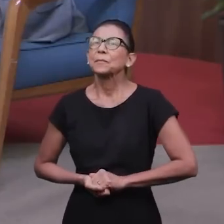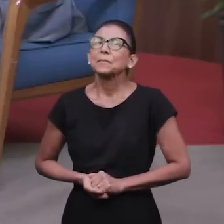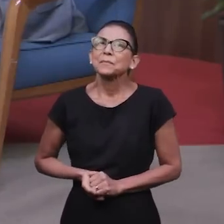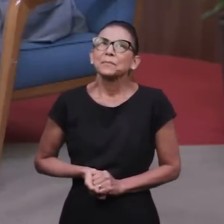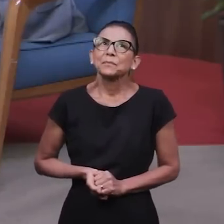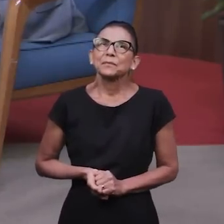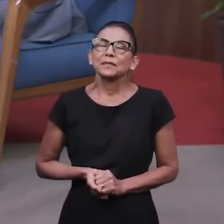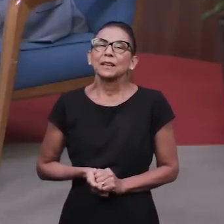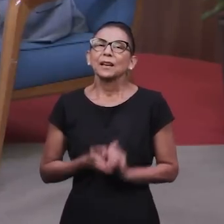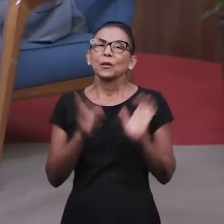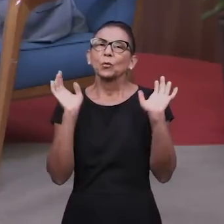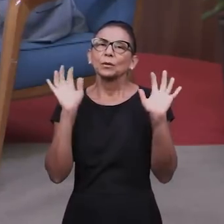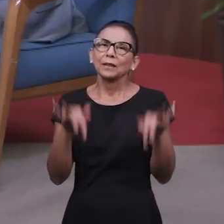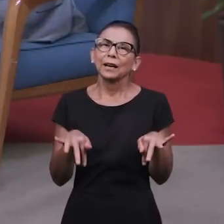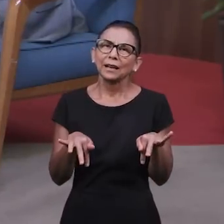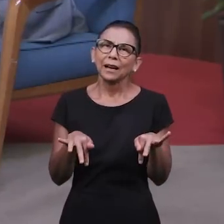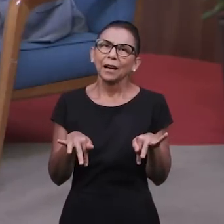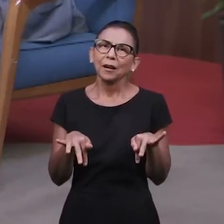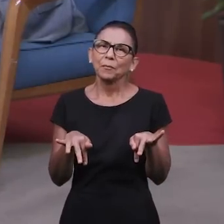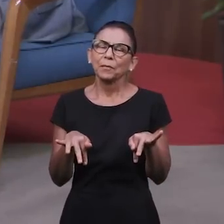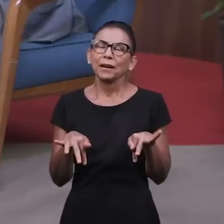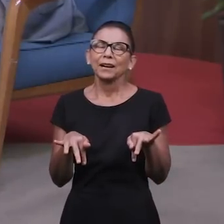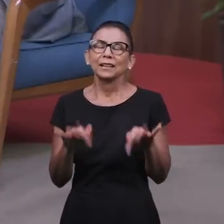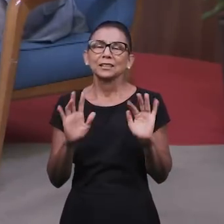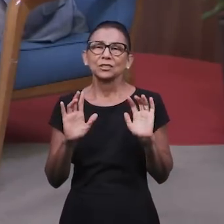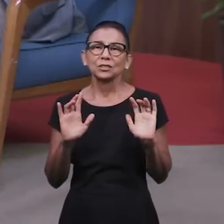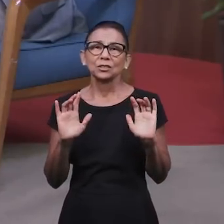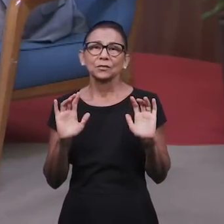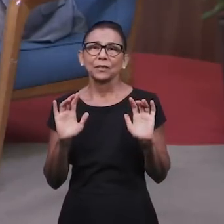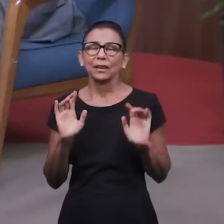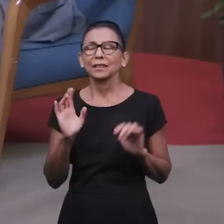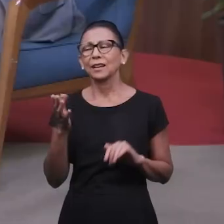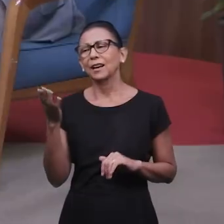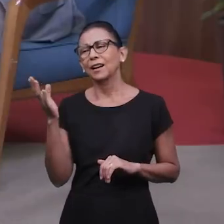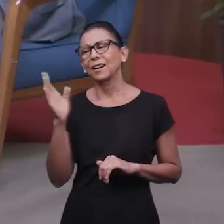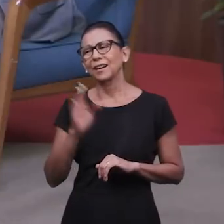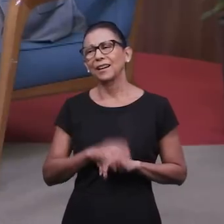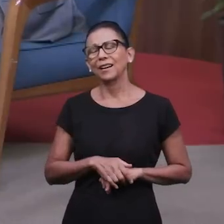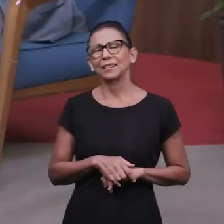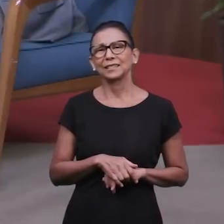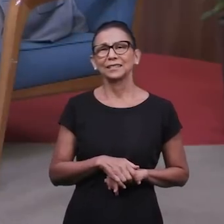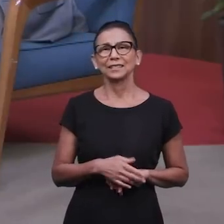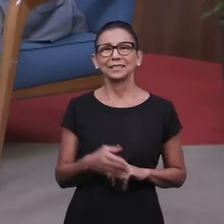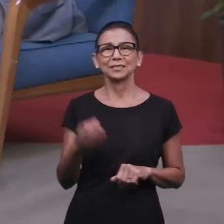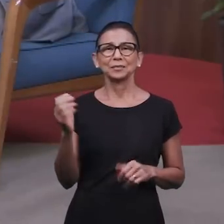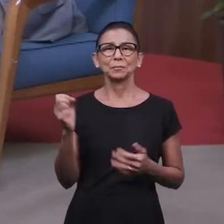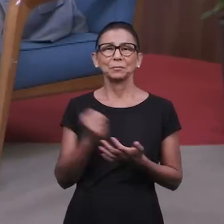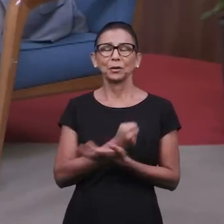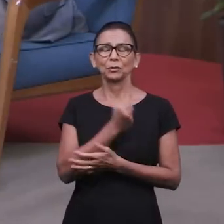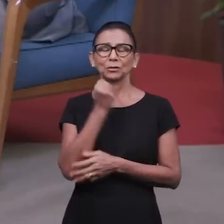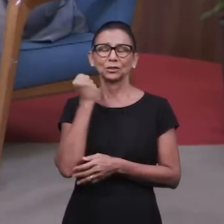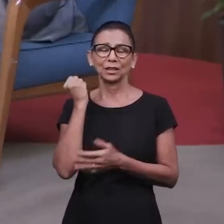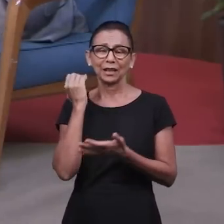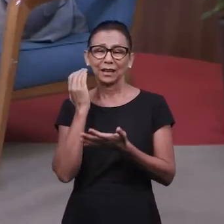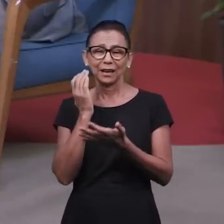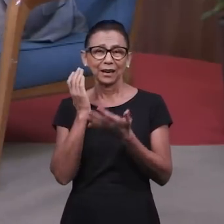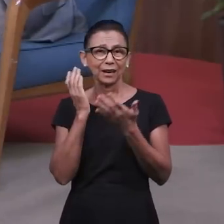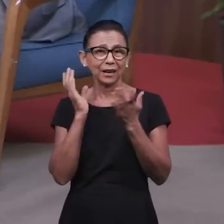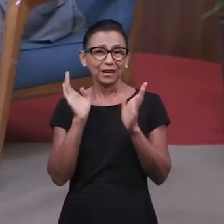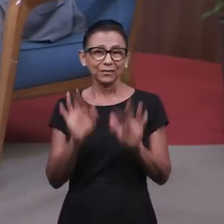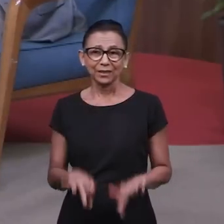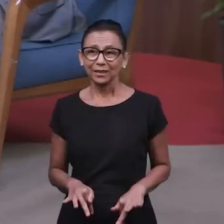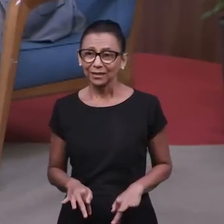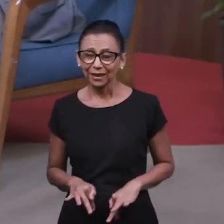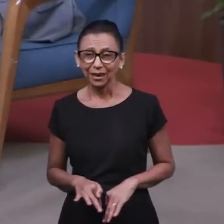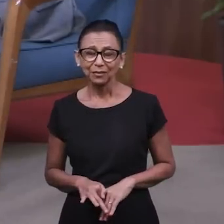reação, ela é sincera, é natural. Porque de Não é nada fato... combinado isso Não, aqui, né? não, de fato para nós aqui, se a